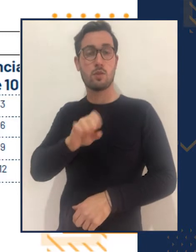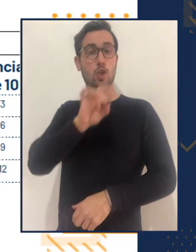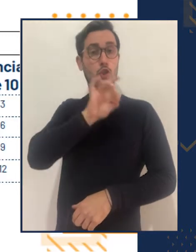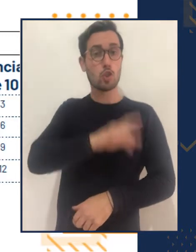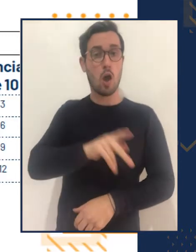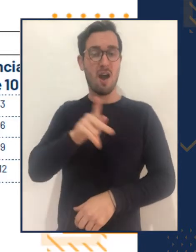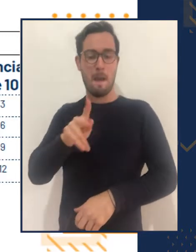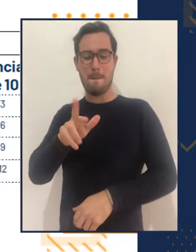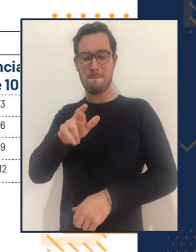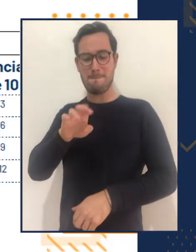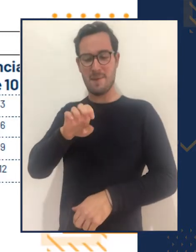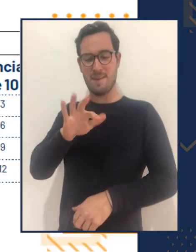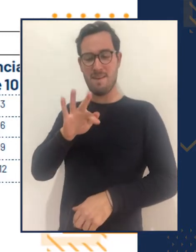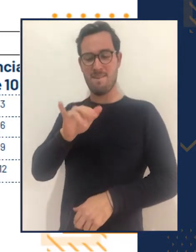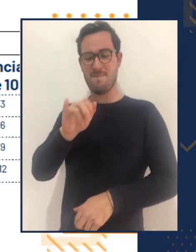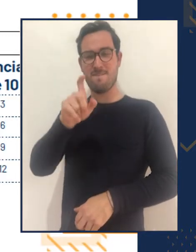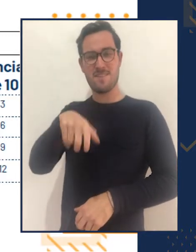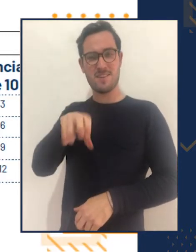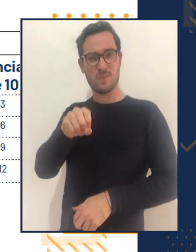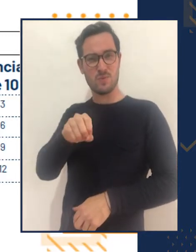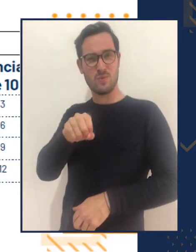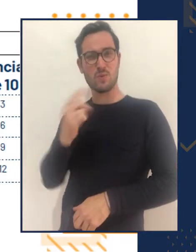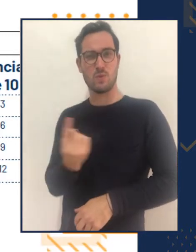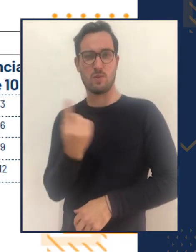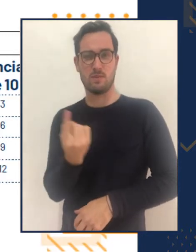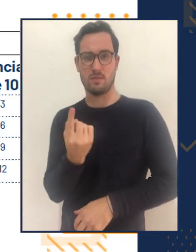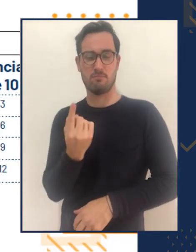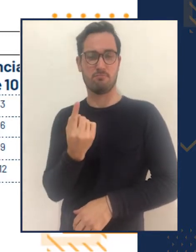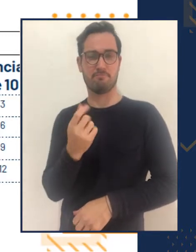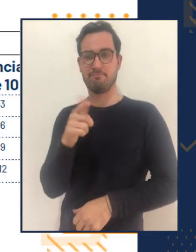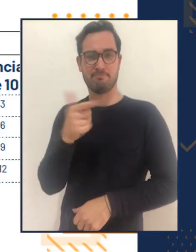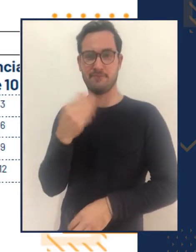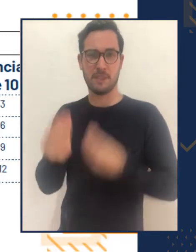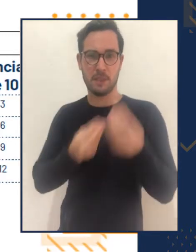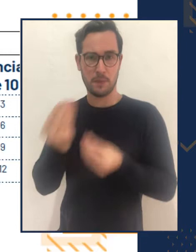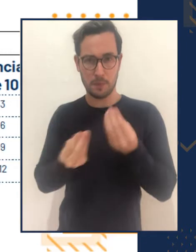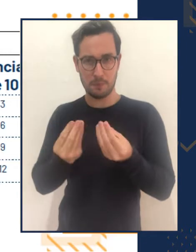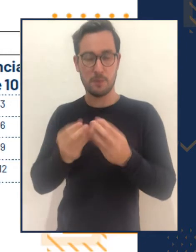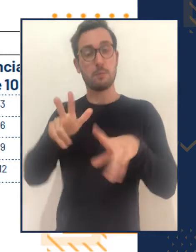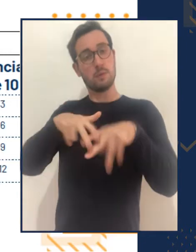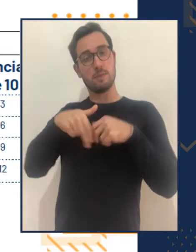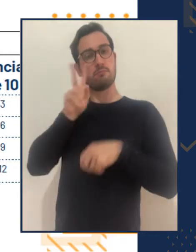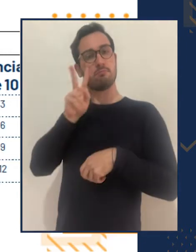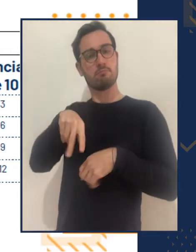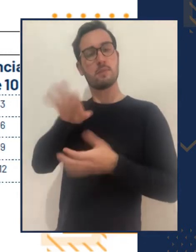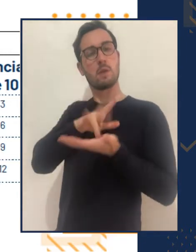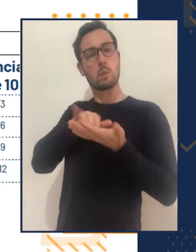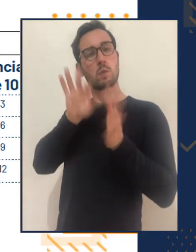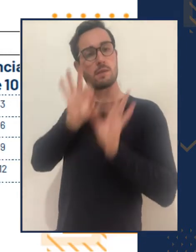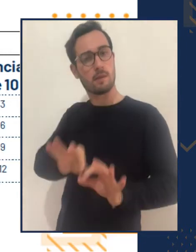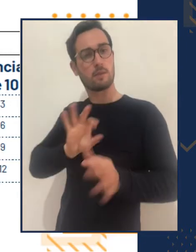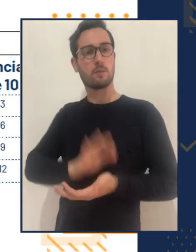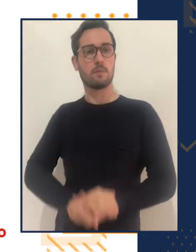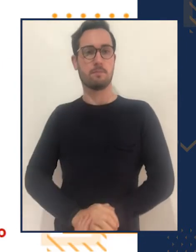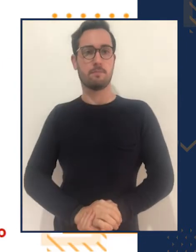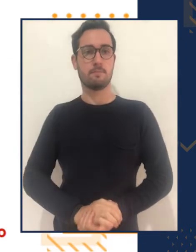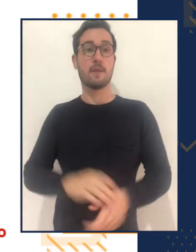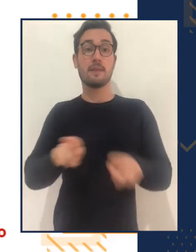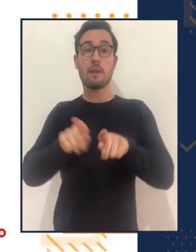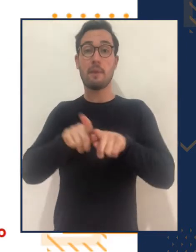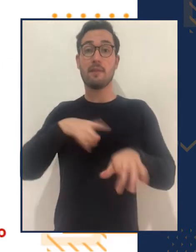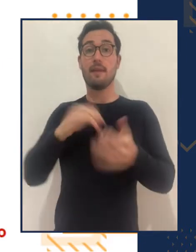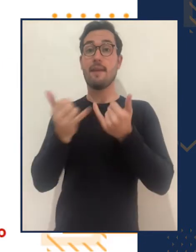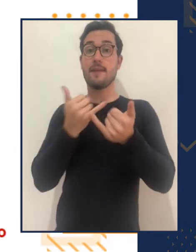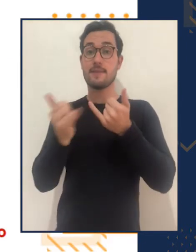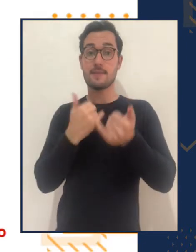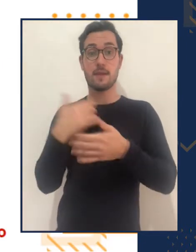Então só o prefixo sozinho nunca vai ser visto, vai ser sempre com a respectiva unidade. E